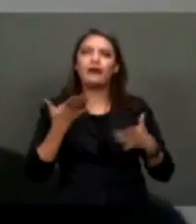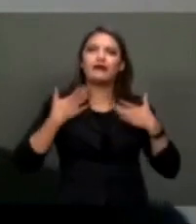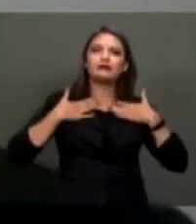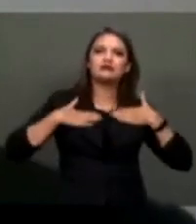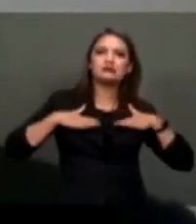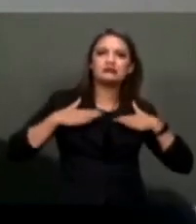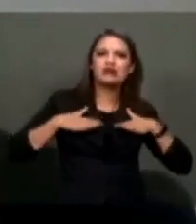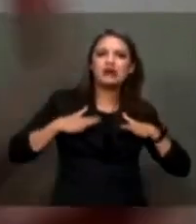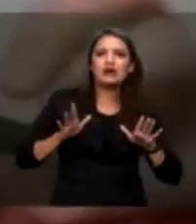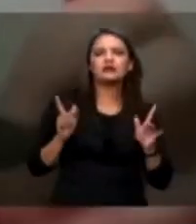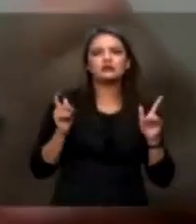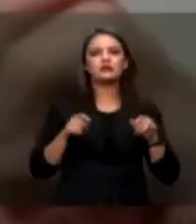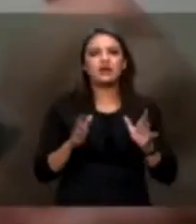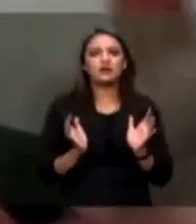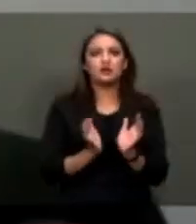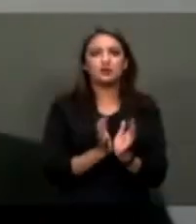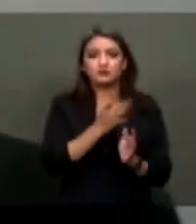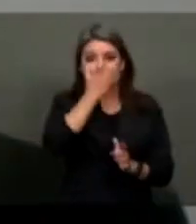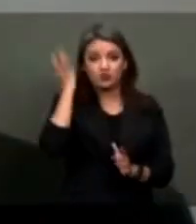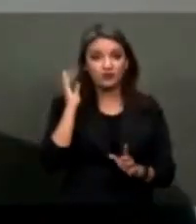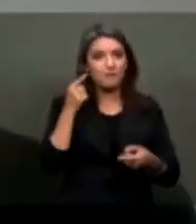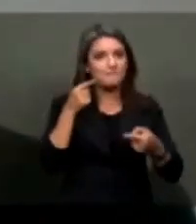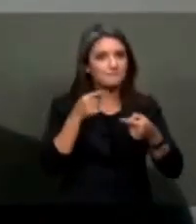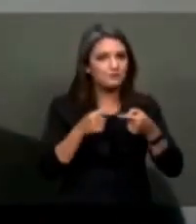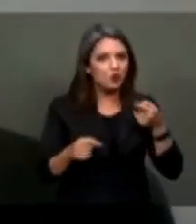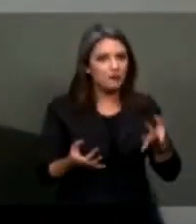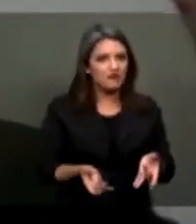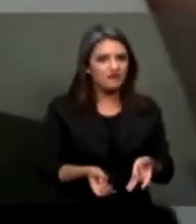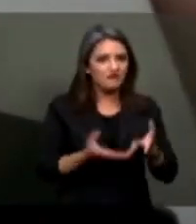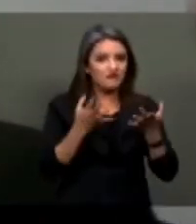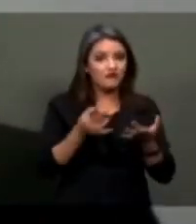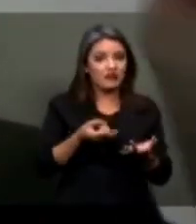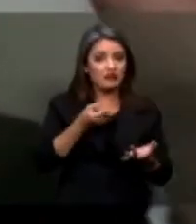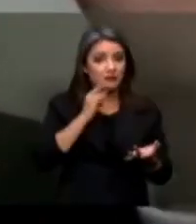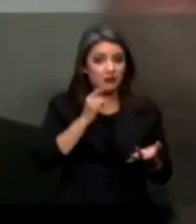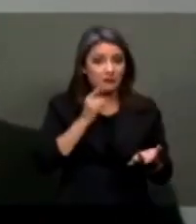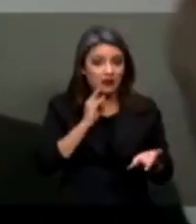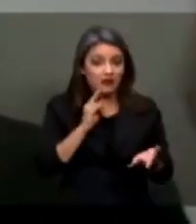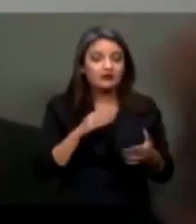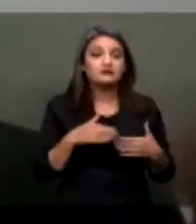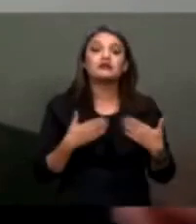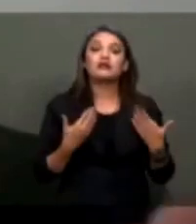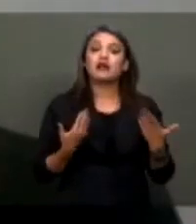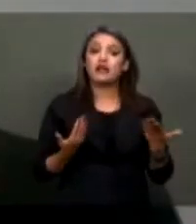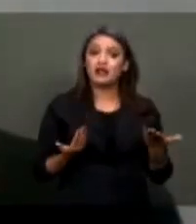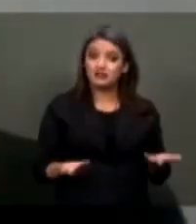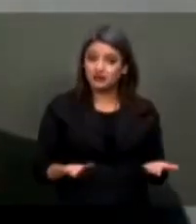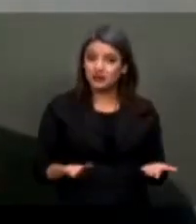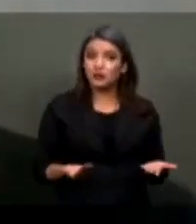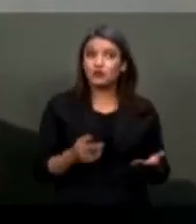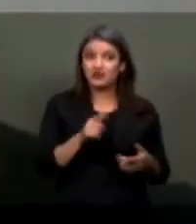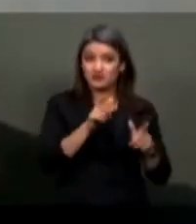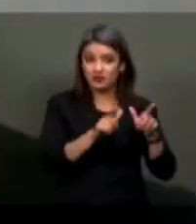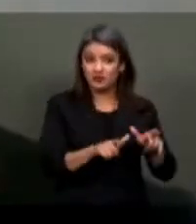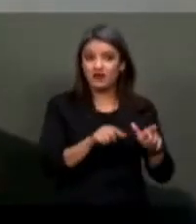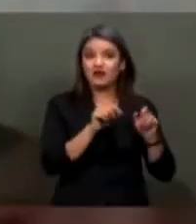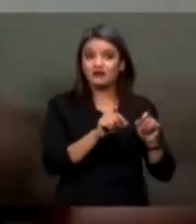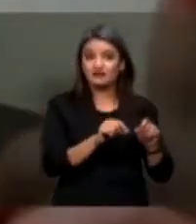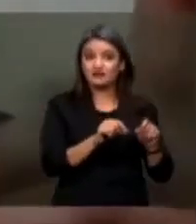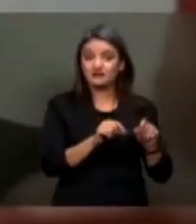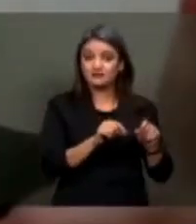específicos de pessoas proíbe a venda de bebidas alcoólicas nesse nesses locais